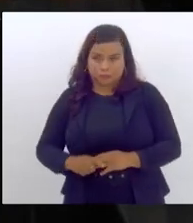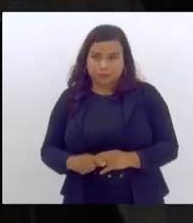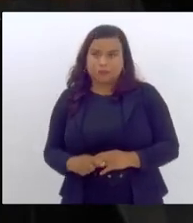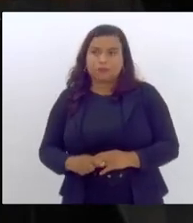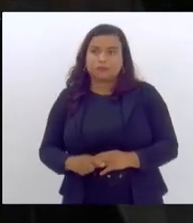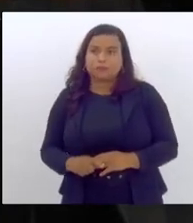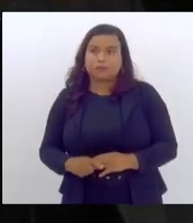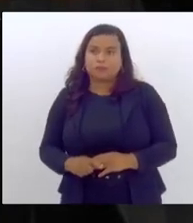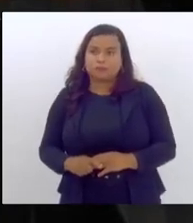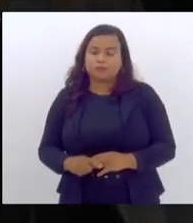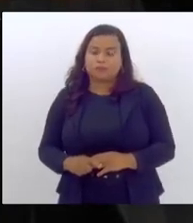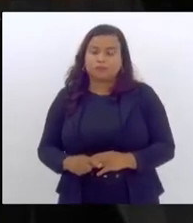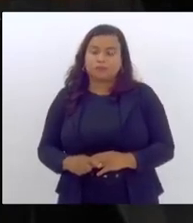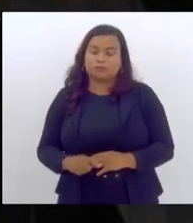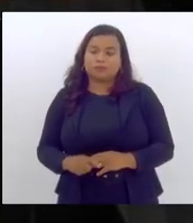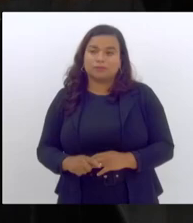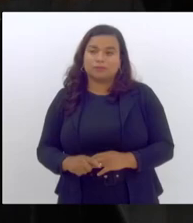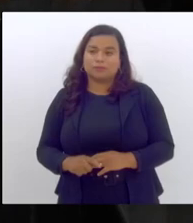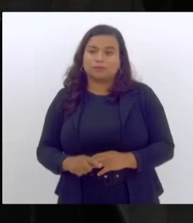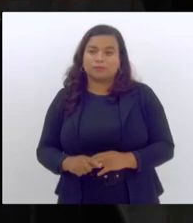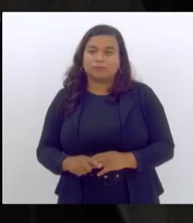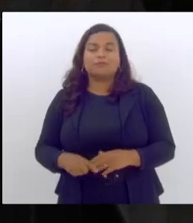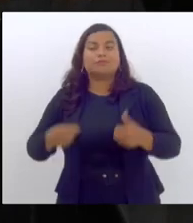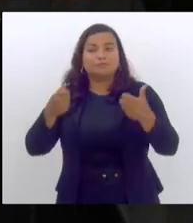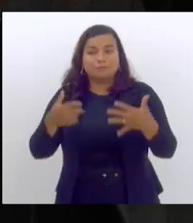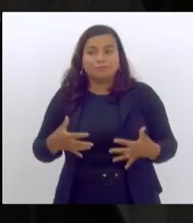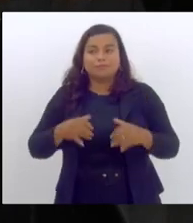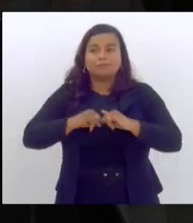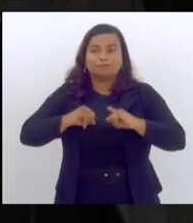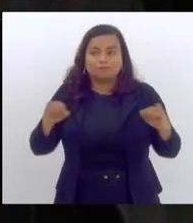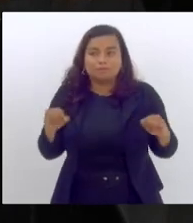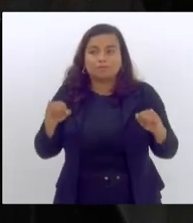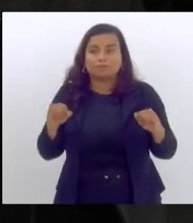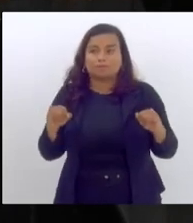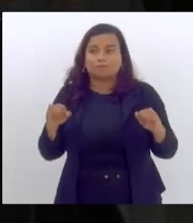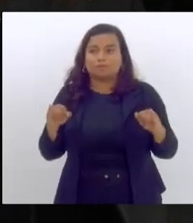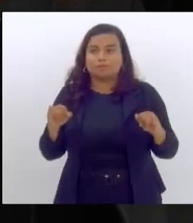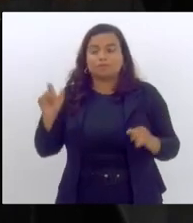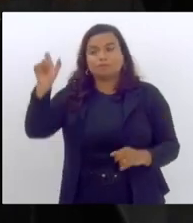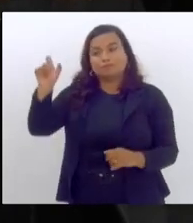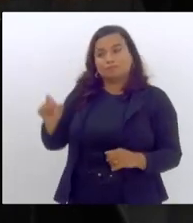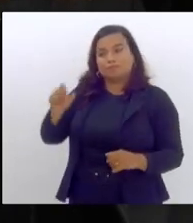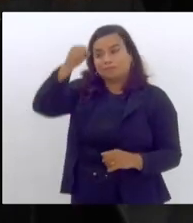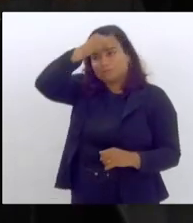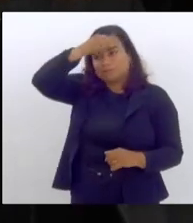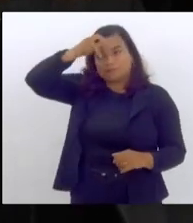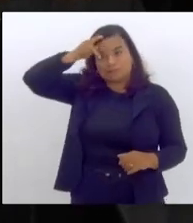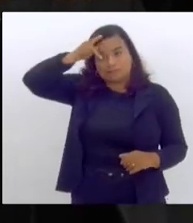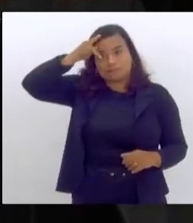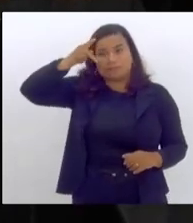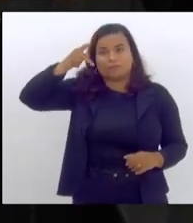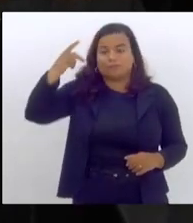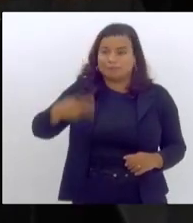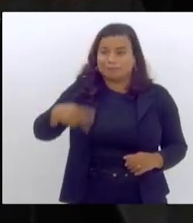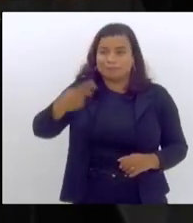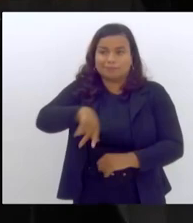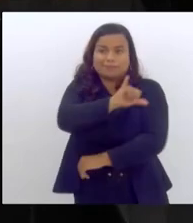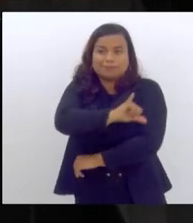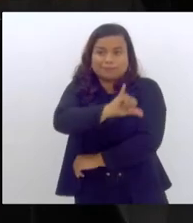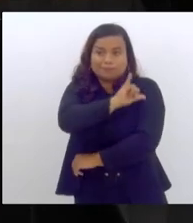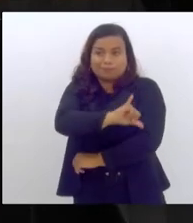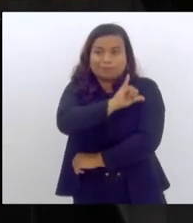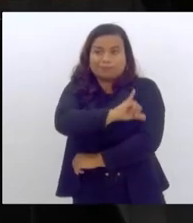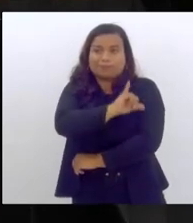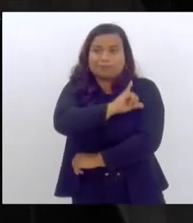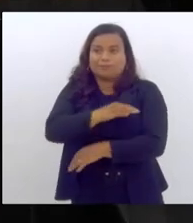e fazendo um manifesto ao prefeito da cidade do Rio de Janeiro,